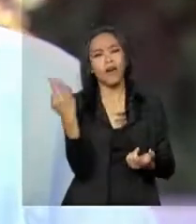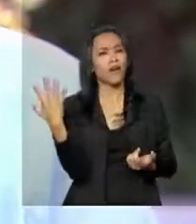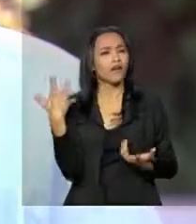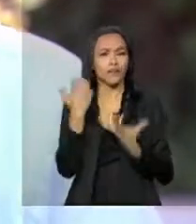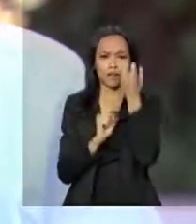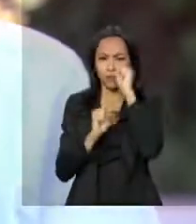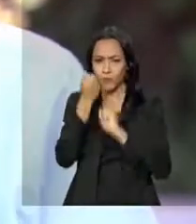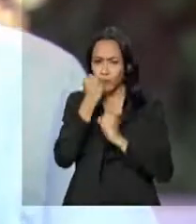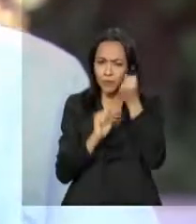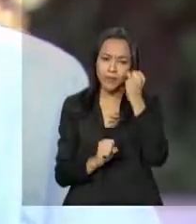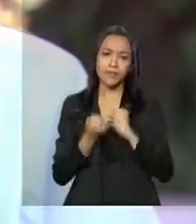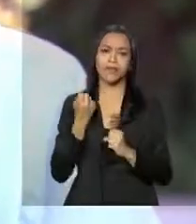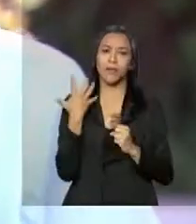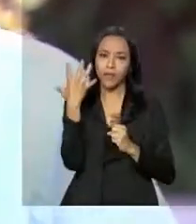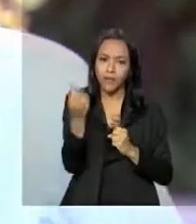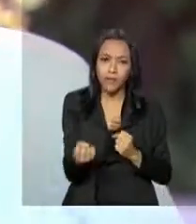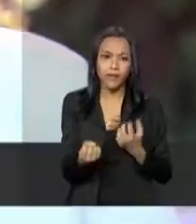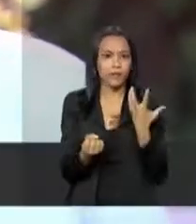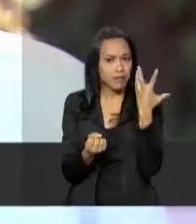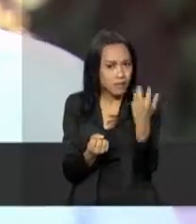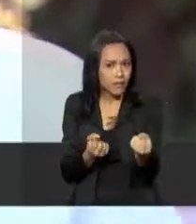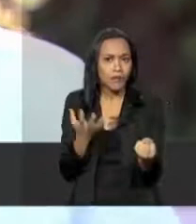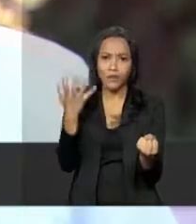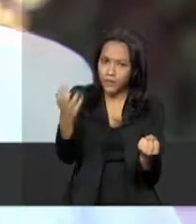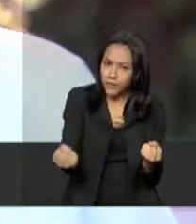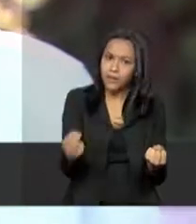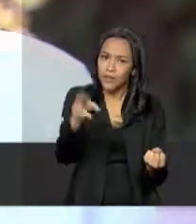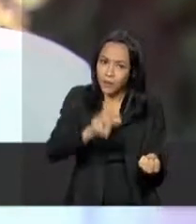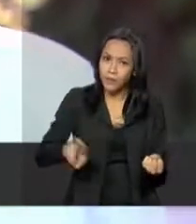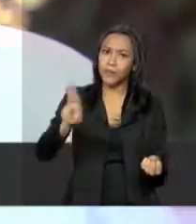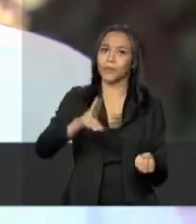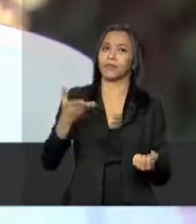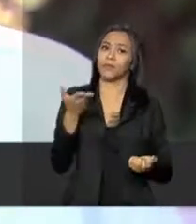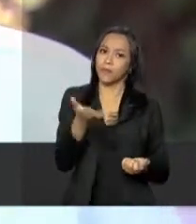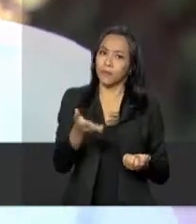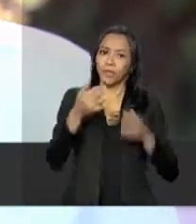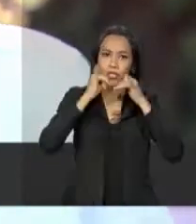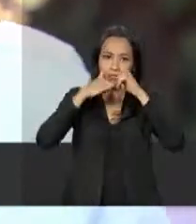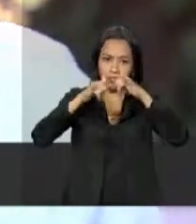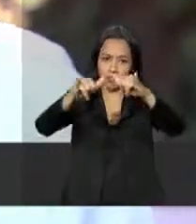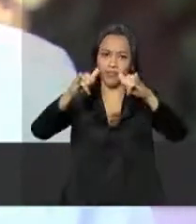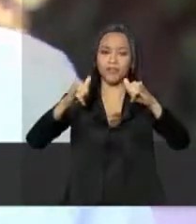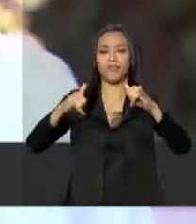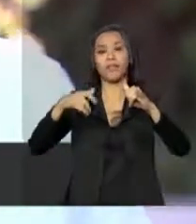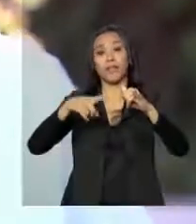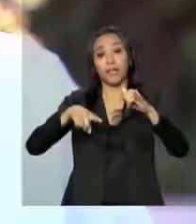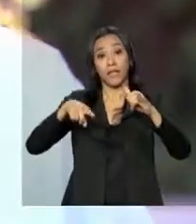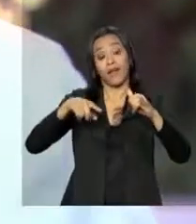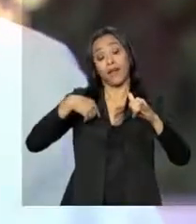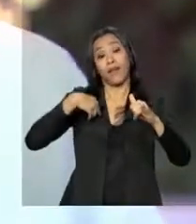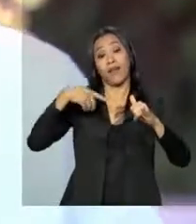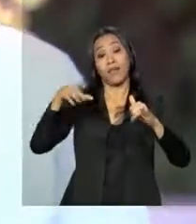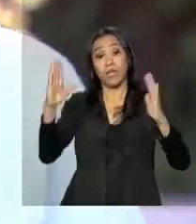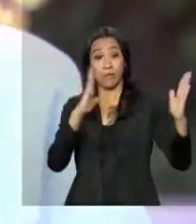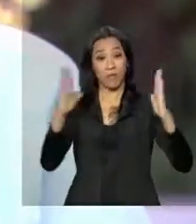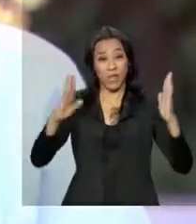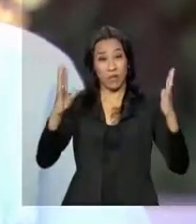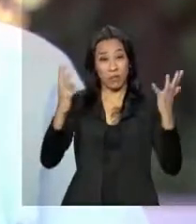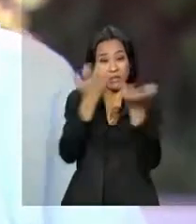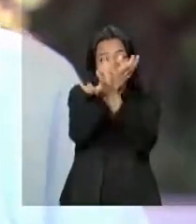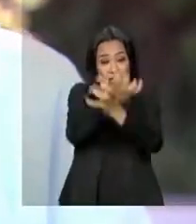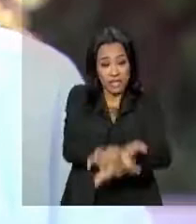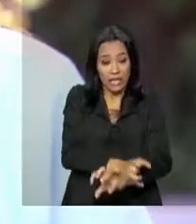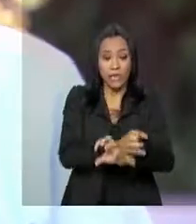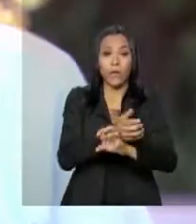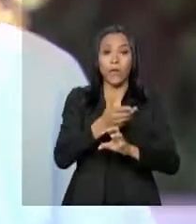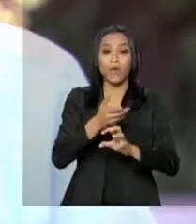segmento, agregando valor ao seu negócio, ajudando a falta de energia no período seco, devido aos rios estarem